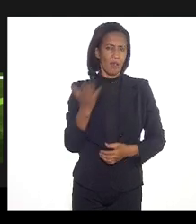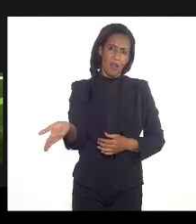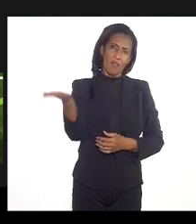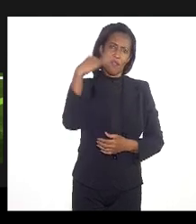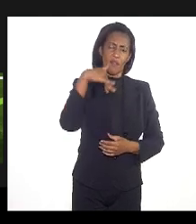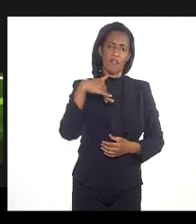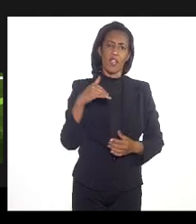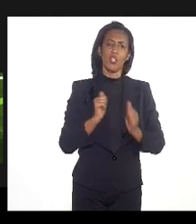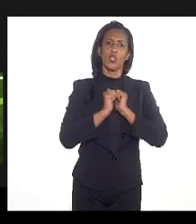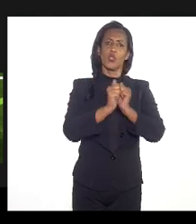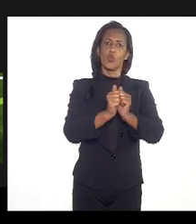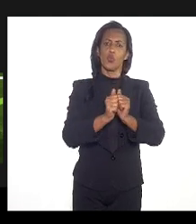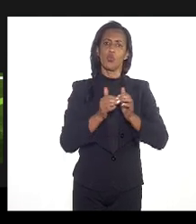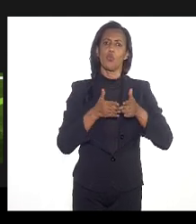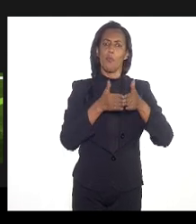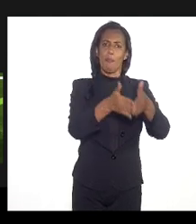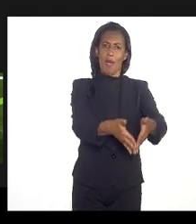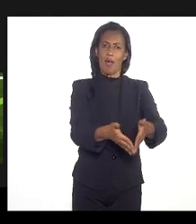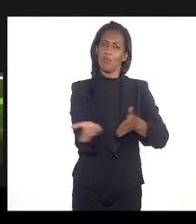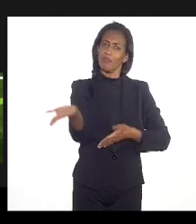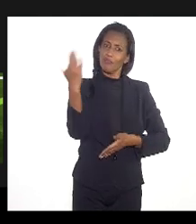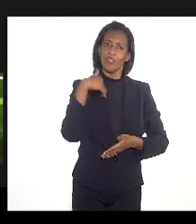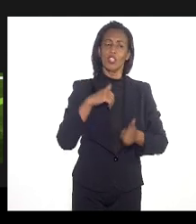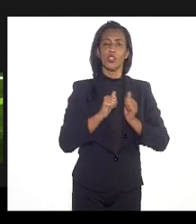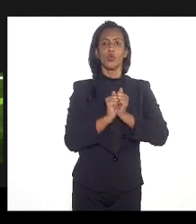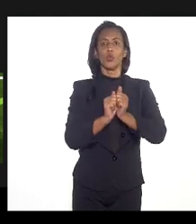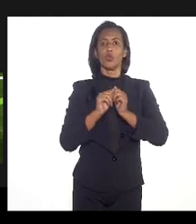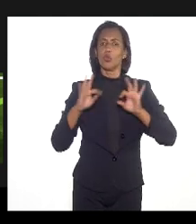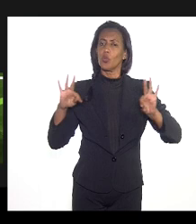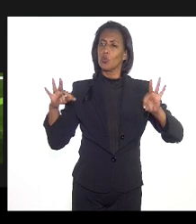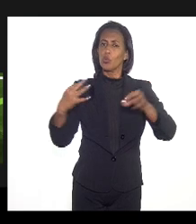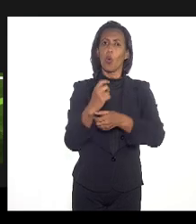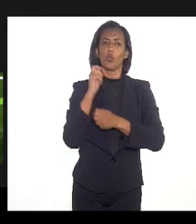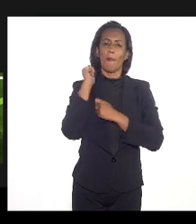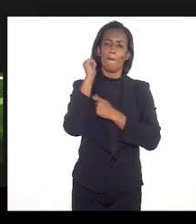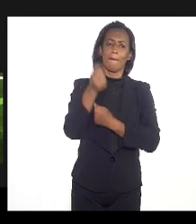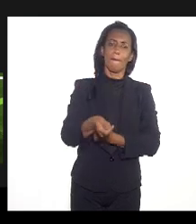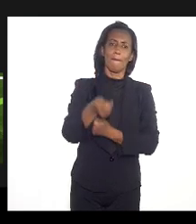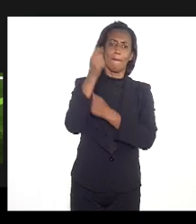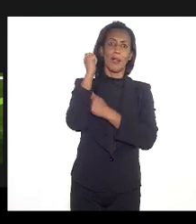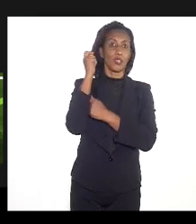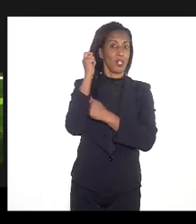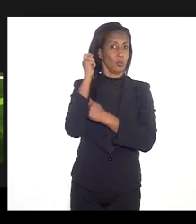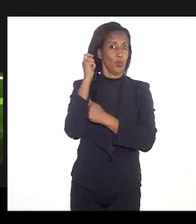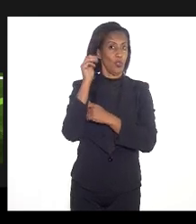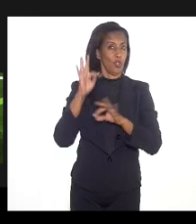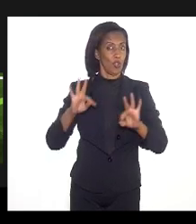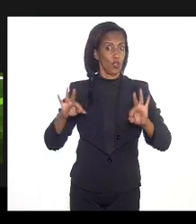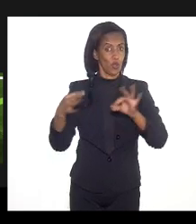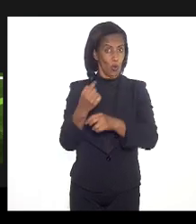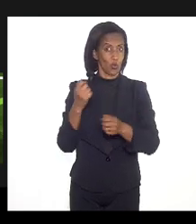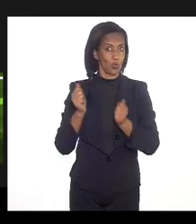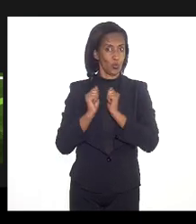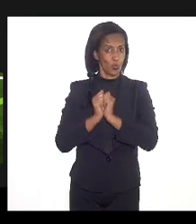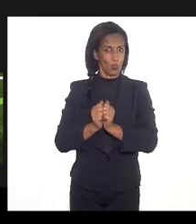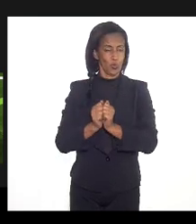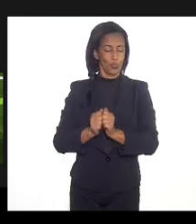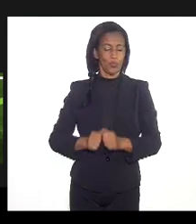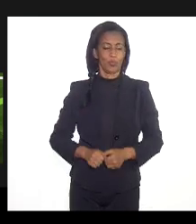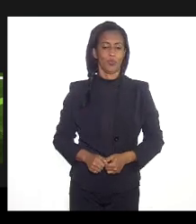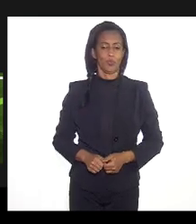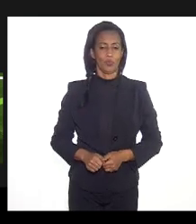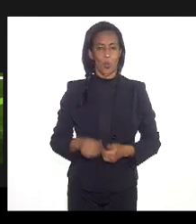barco da gente, entre nesse barco, porque nós somos todos pescadores, afinal das contas, somos todos ao mar. Obrigado,